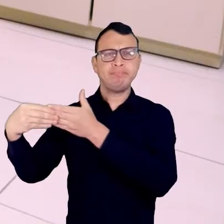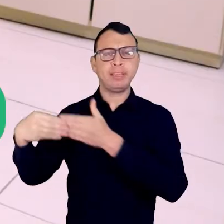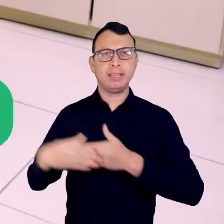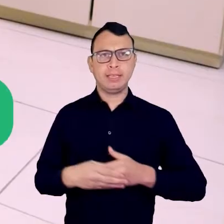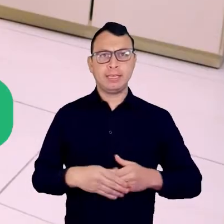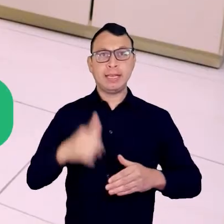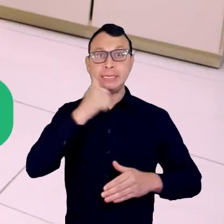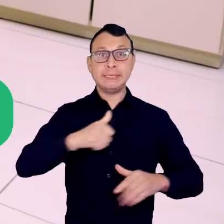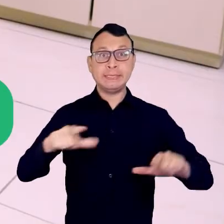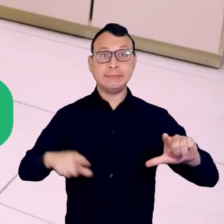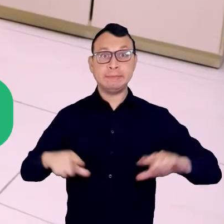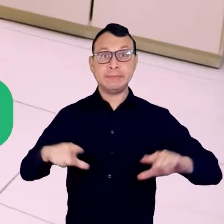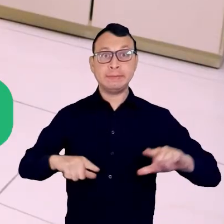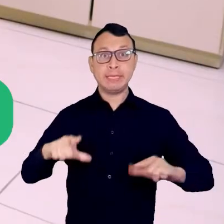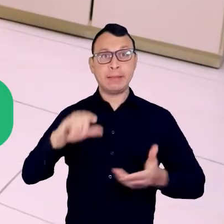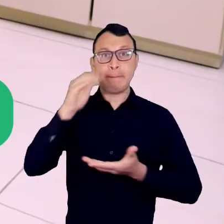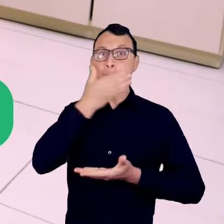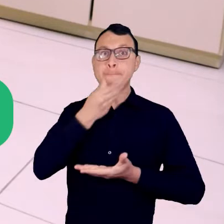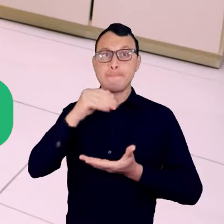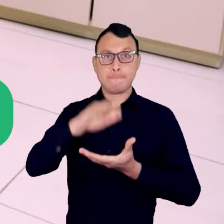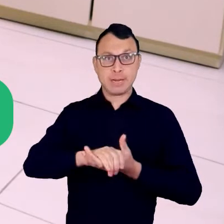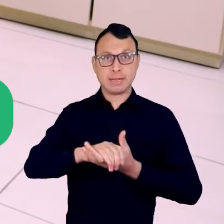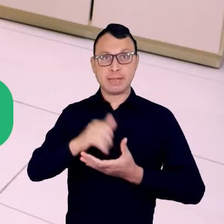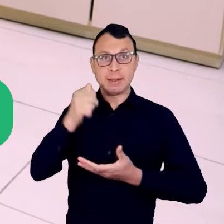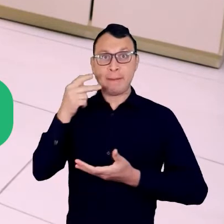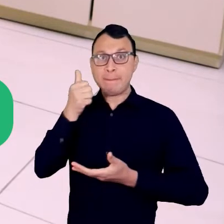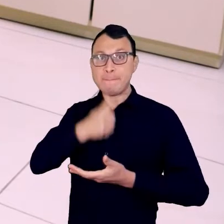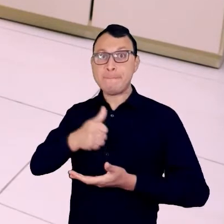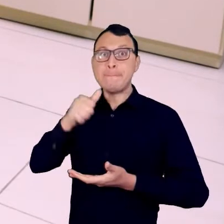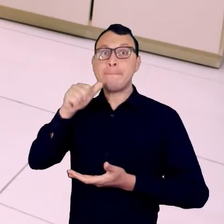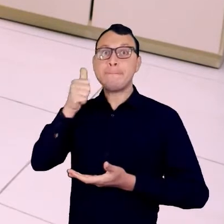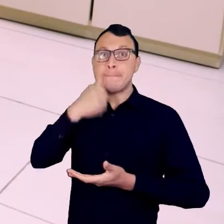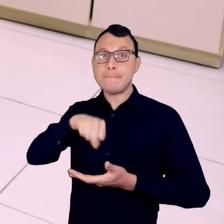Ela é prima do meu esposo, né? A mãe dela faleceu, ela ficou com